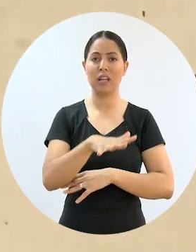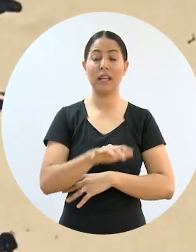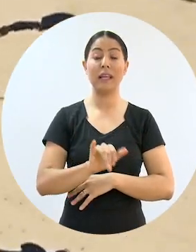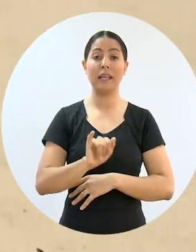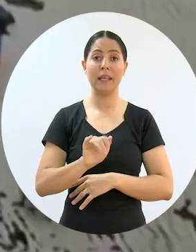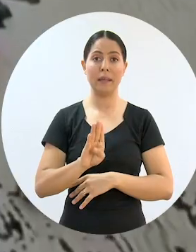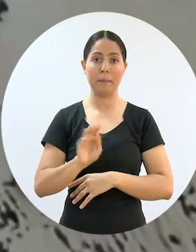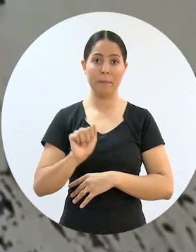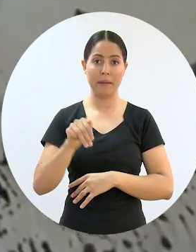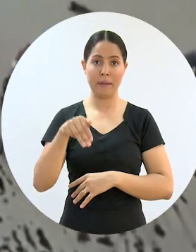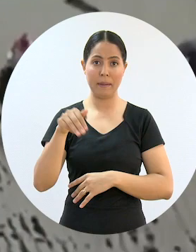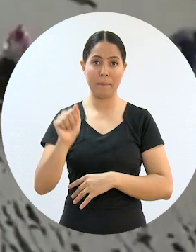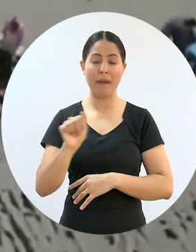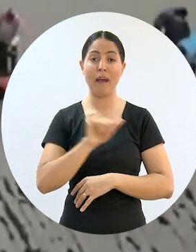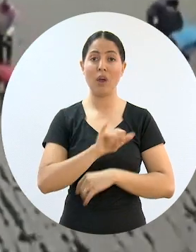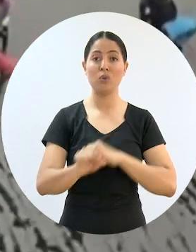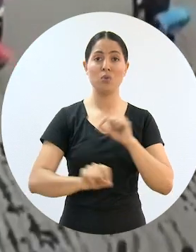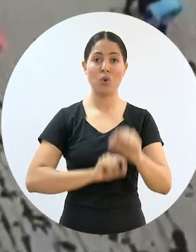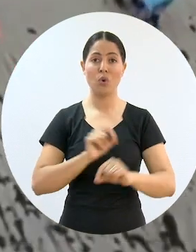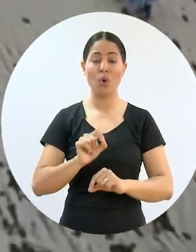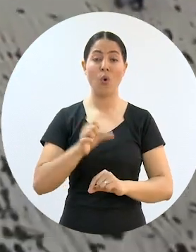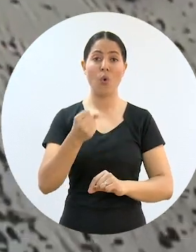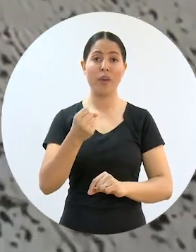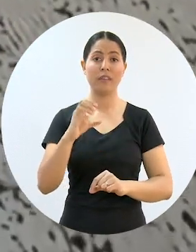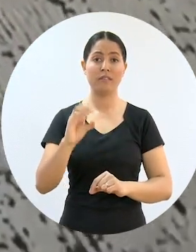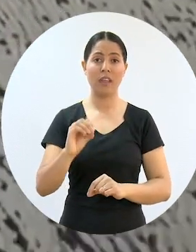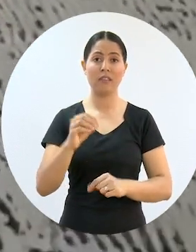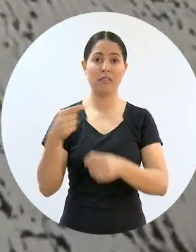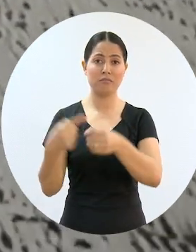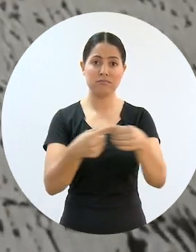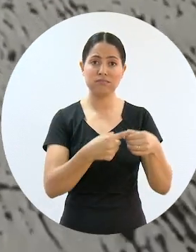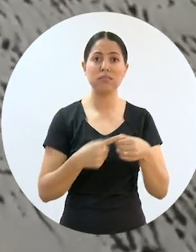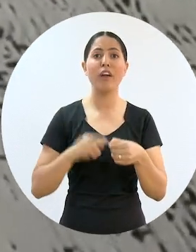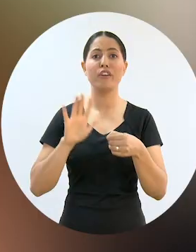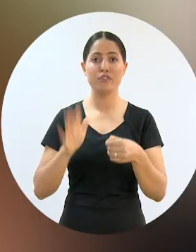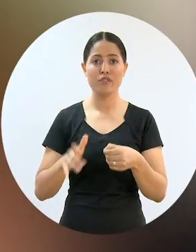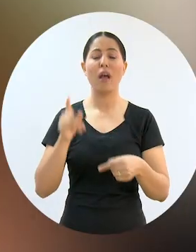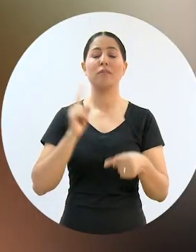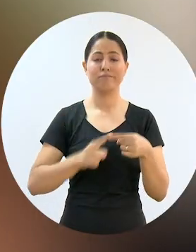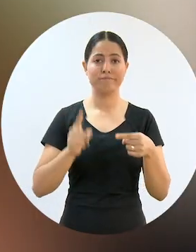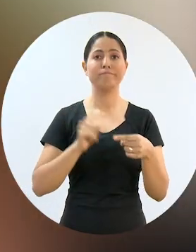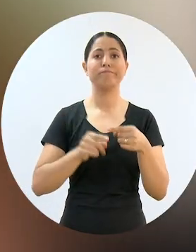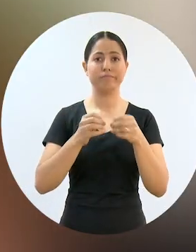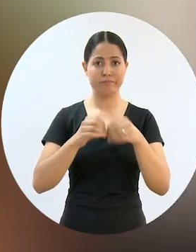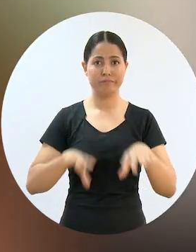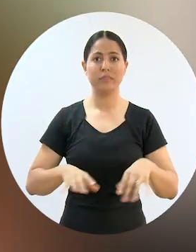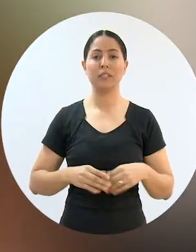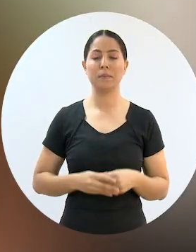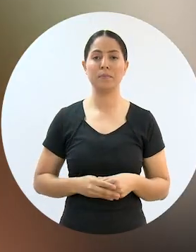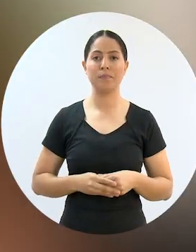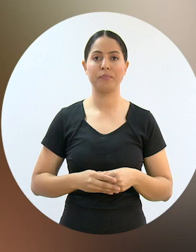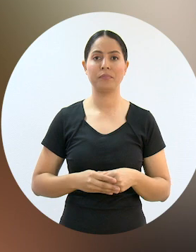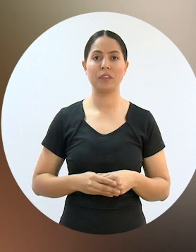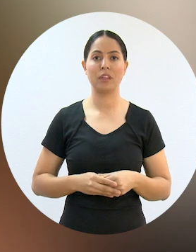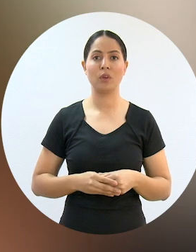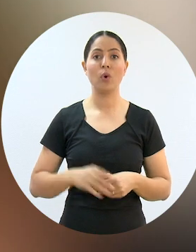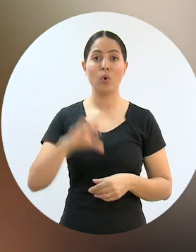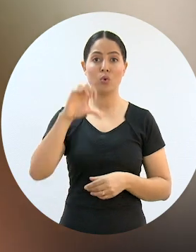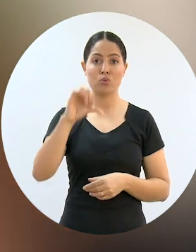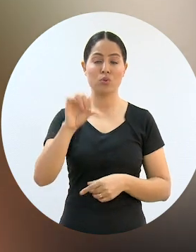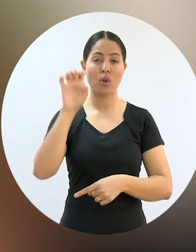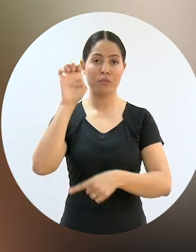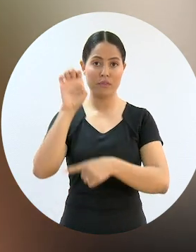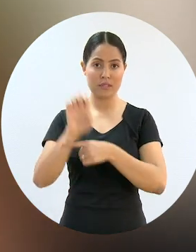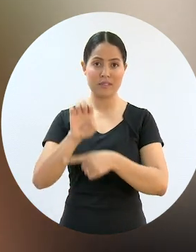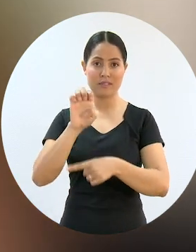IBAMA, mais de 80 municípios já foram atingidos pelo vazamento. É fundamental que os 9 estados atingidos por